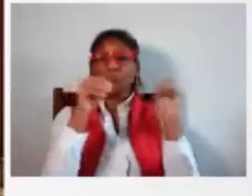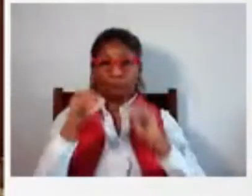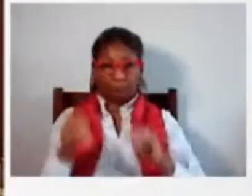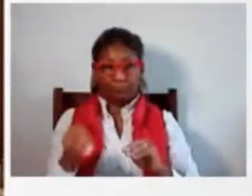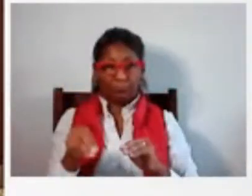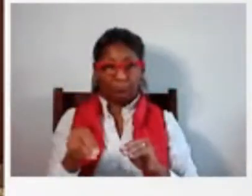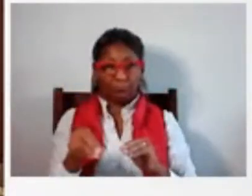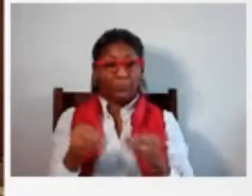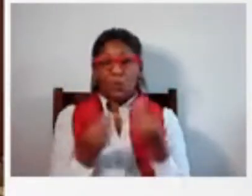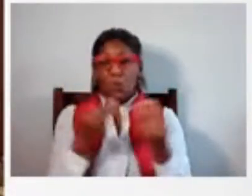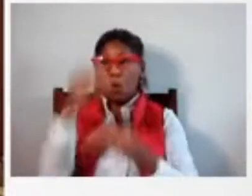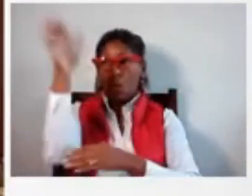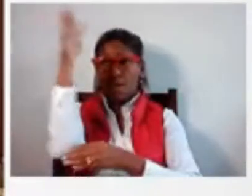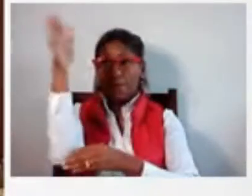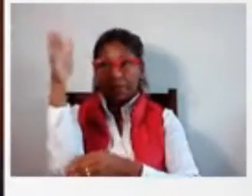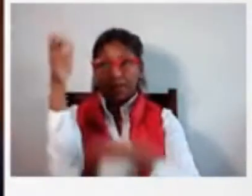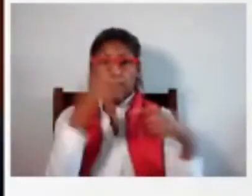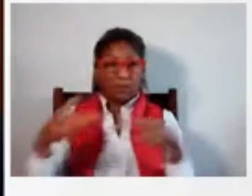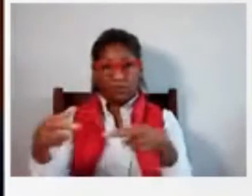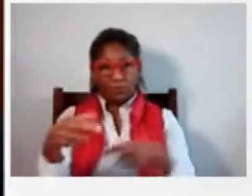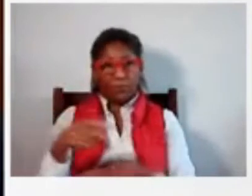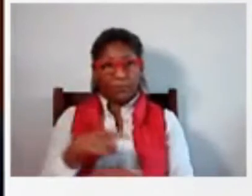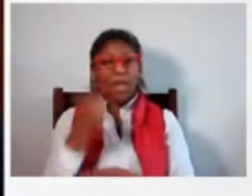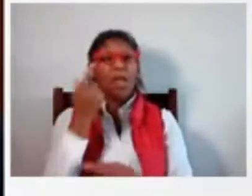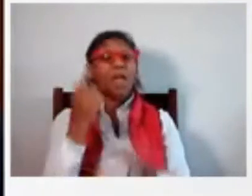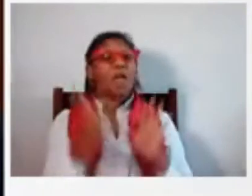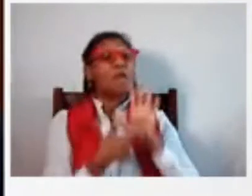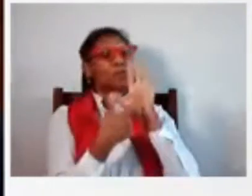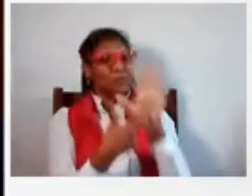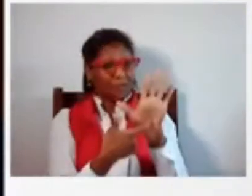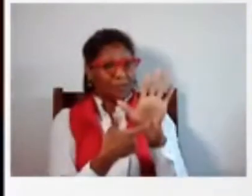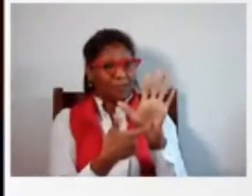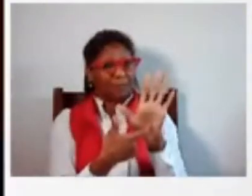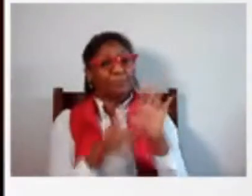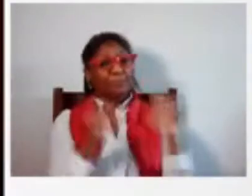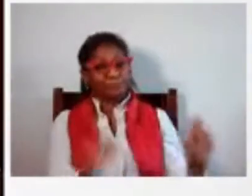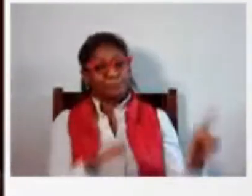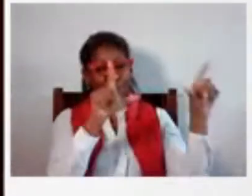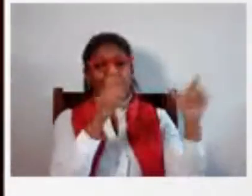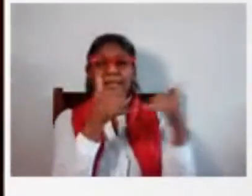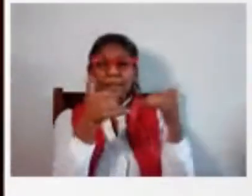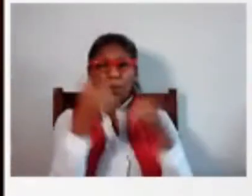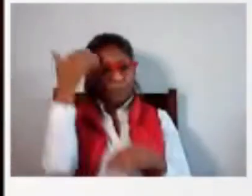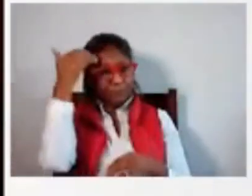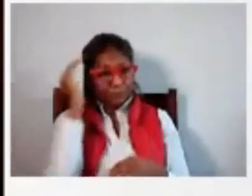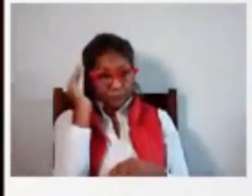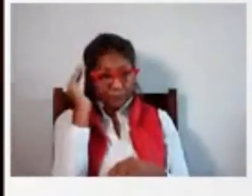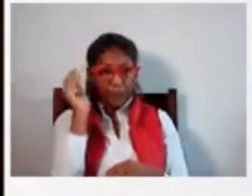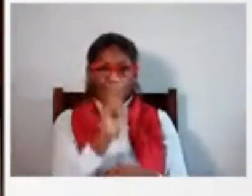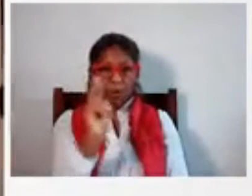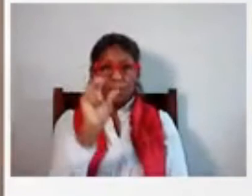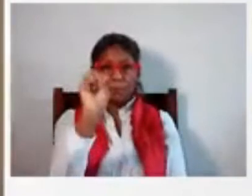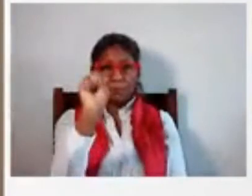efetivamente qual é a bandeira que cada região vai ter. Deixa eu mostrar aqui para vocês rapidamente, né, vou pegar o exemplo de Santa Maria, para que todos possam entender como